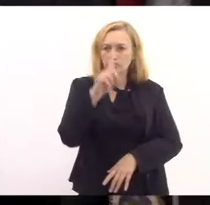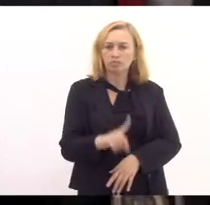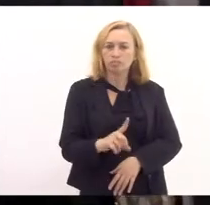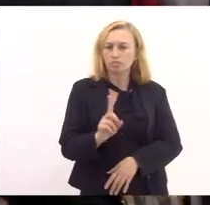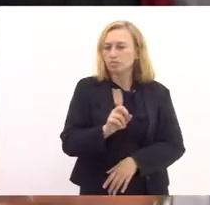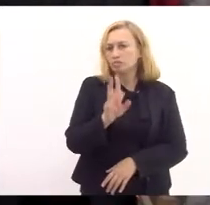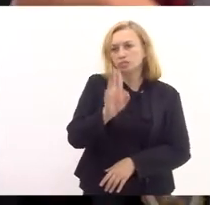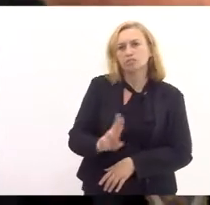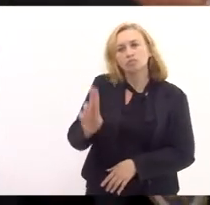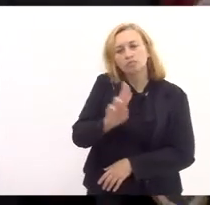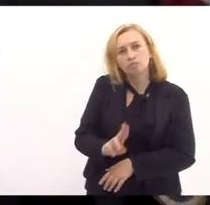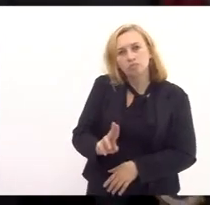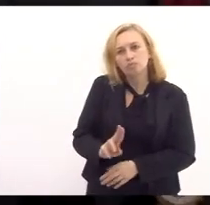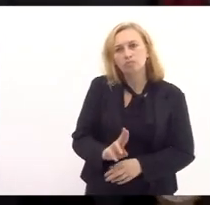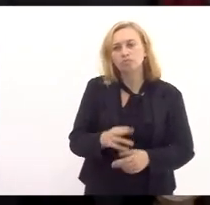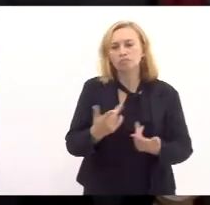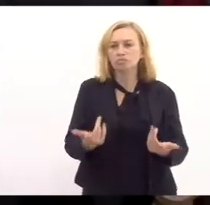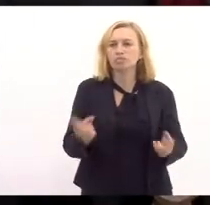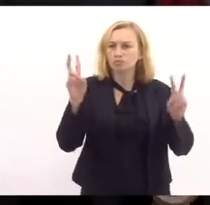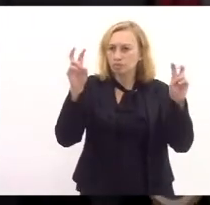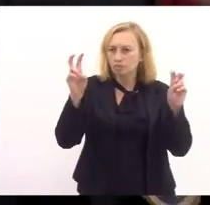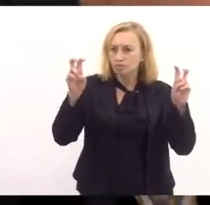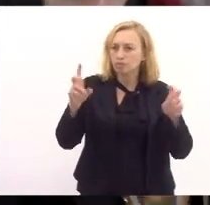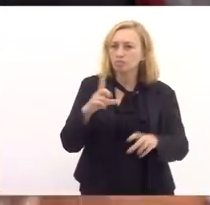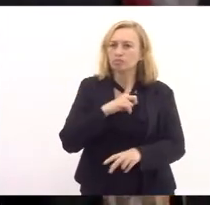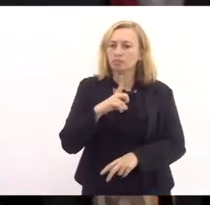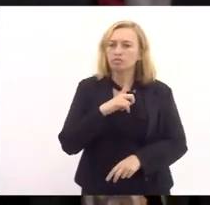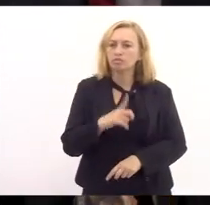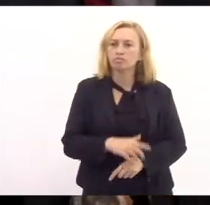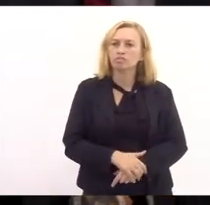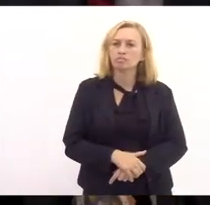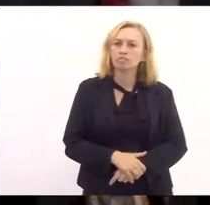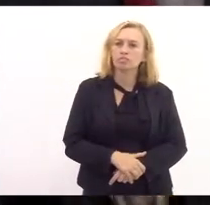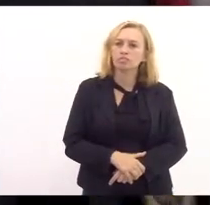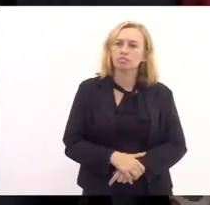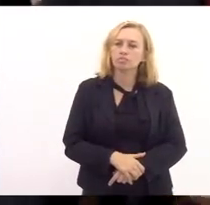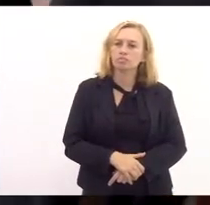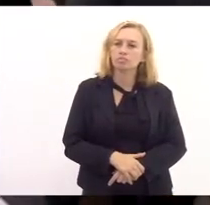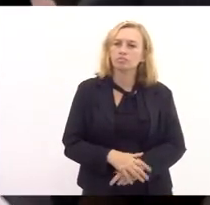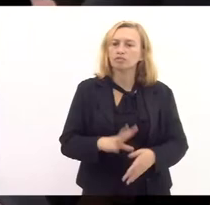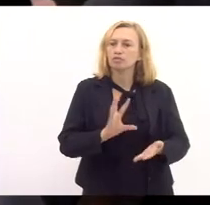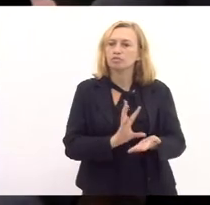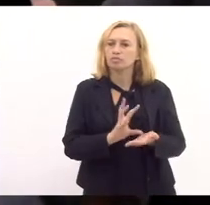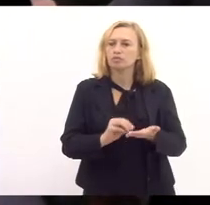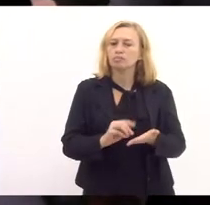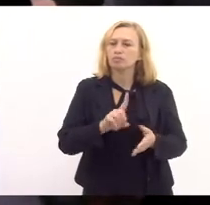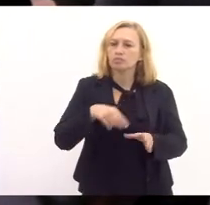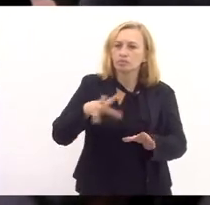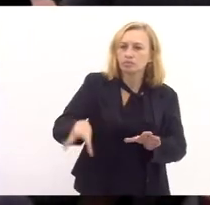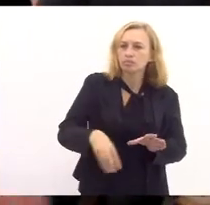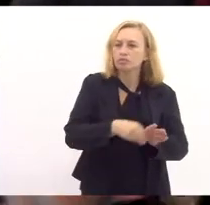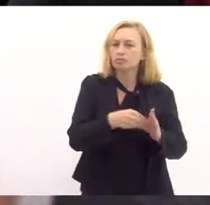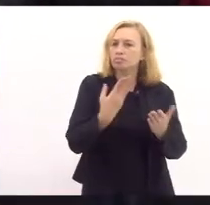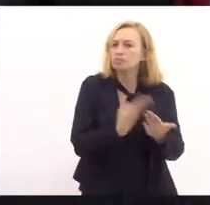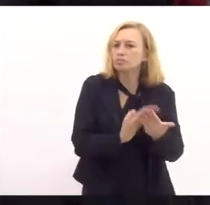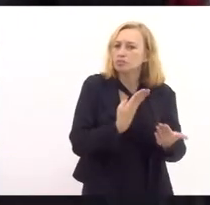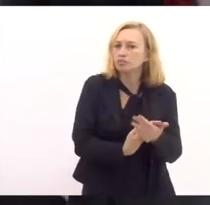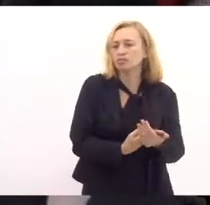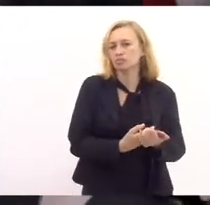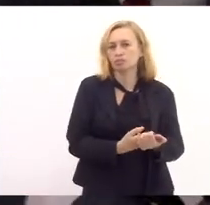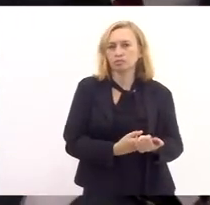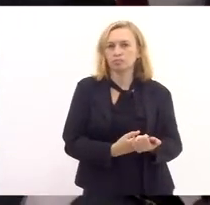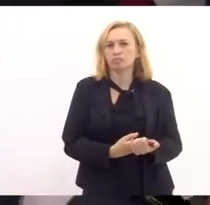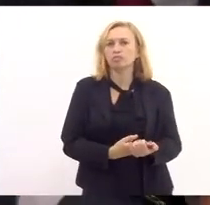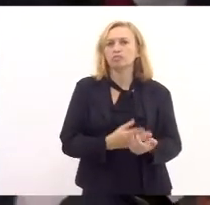utilize. Então, são elementos que a gente tem em pauta, mas inserido no estudo, esse estudo que